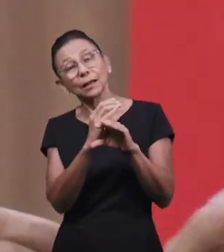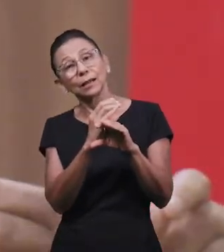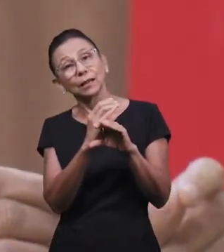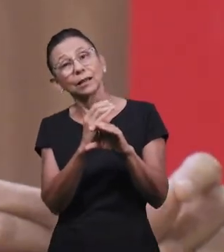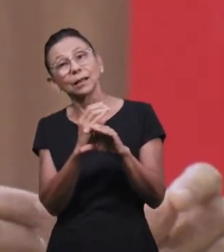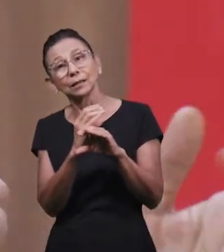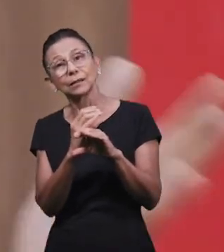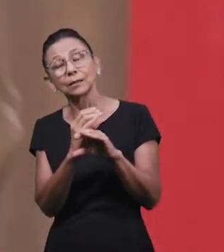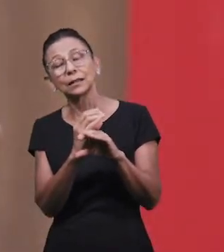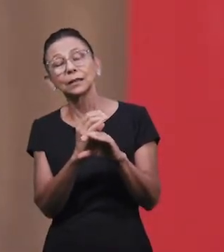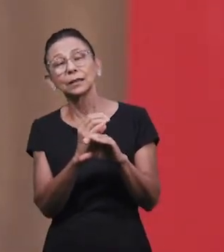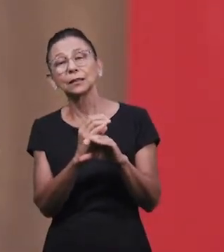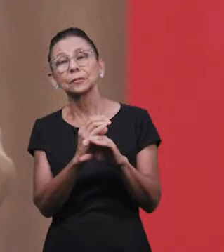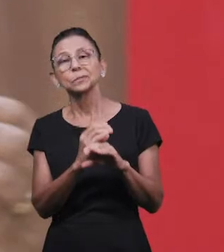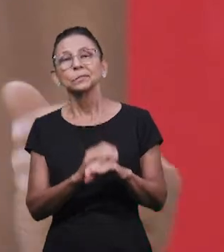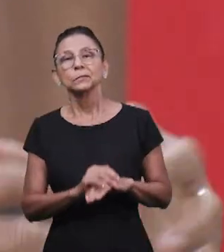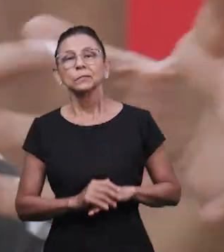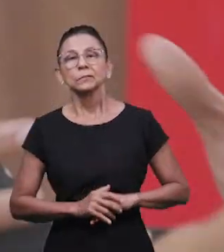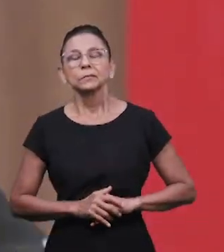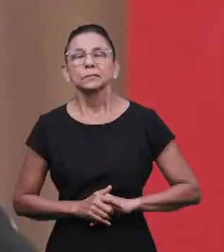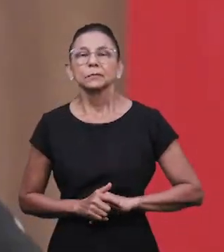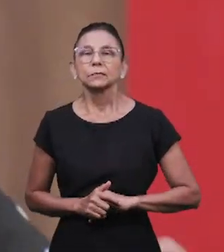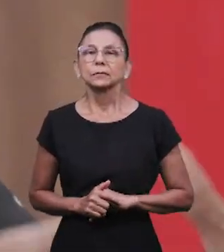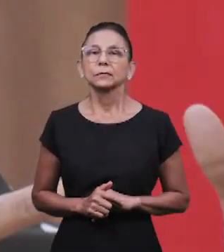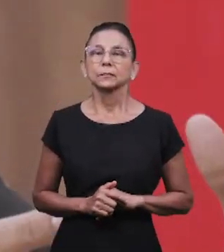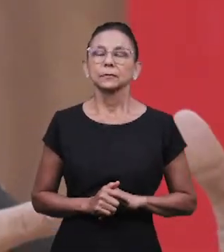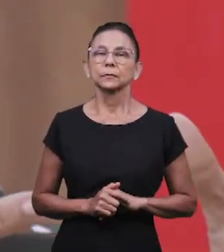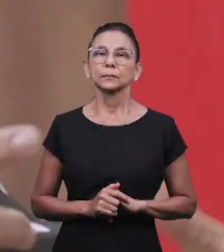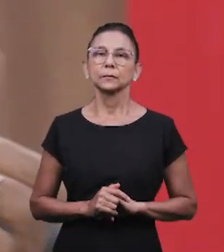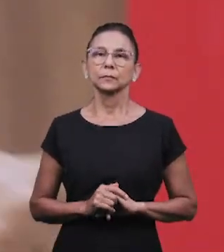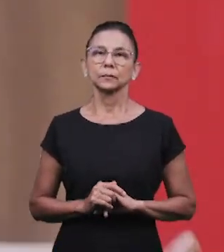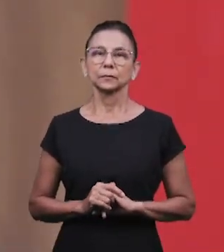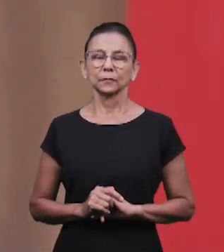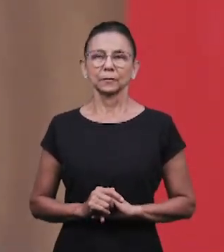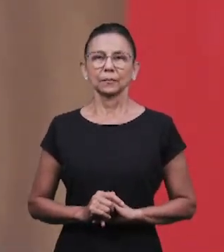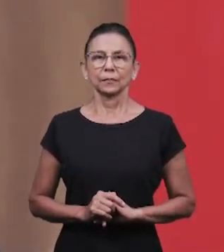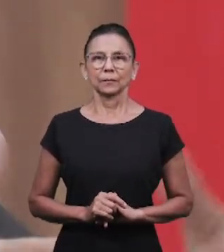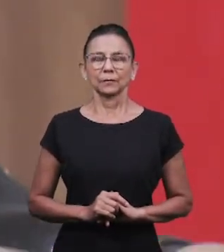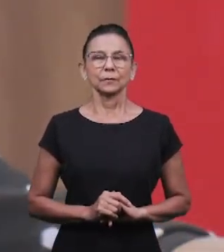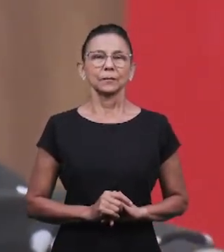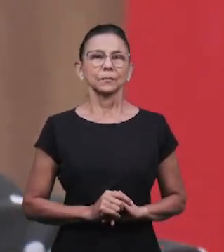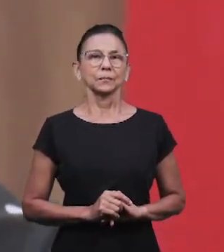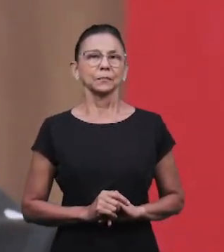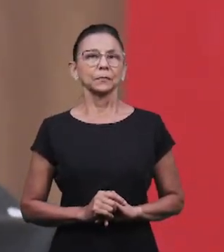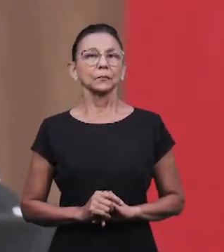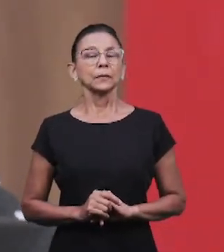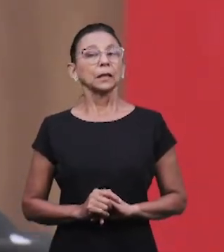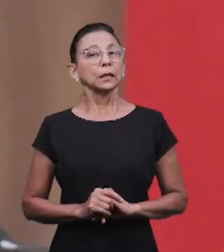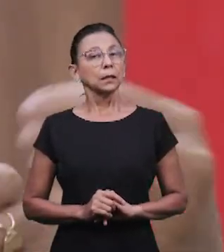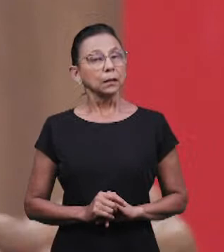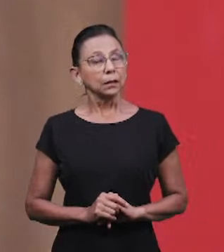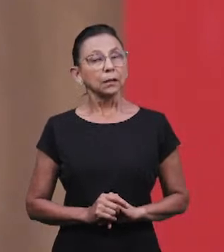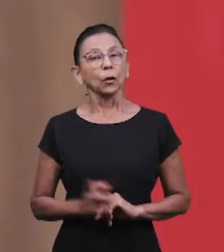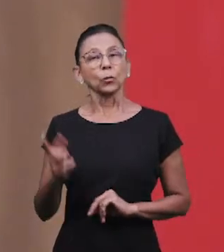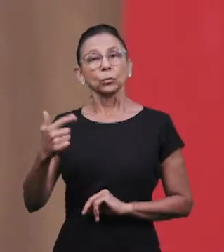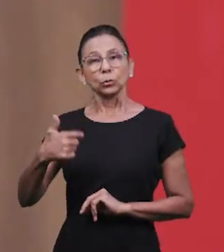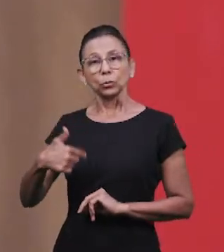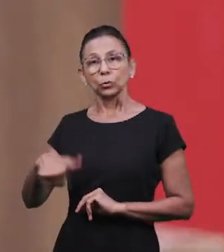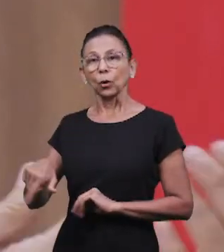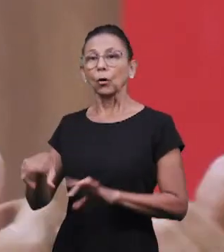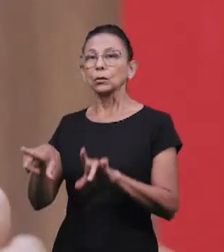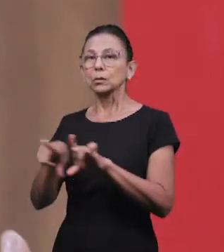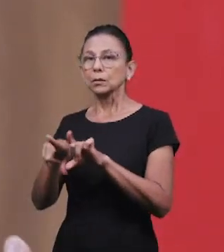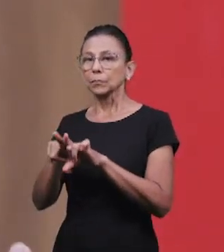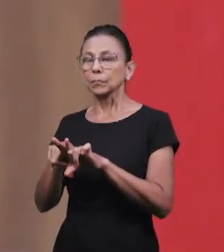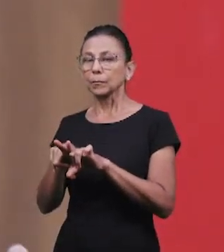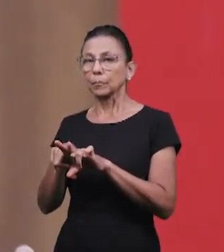da mesma forma que vem, né, esse olhar precisa ter pelos pais, nas famílias, também é nosso.